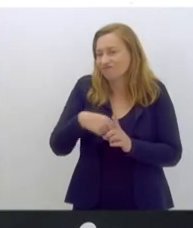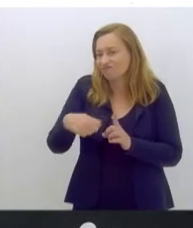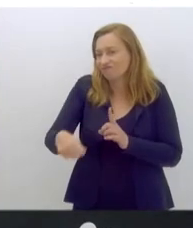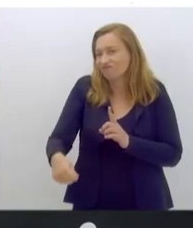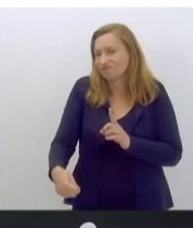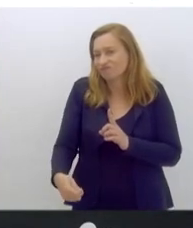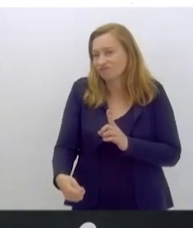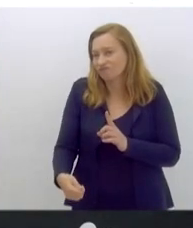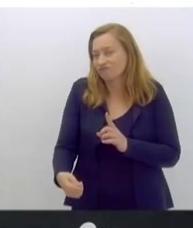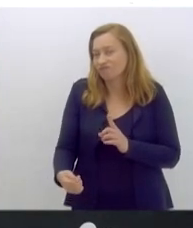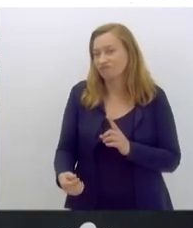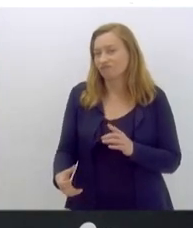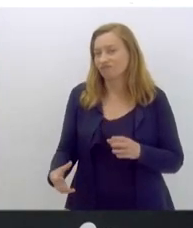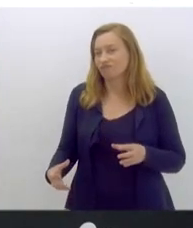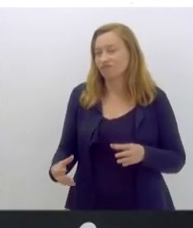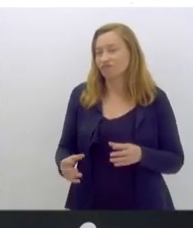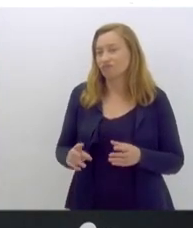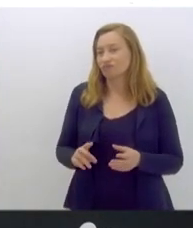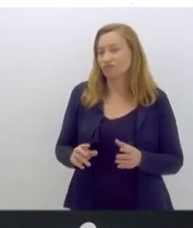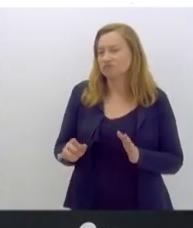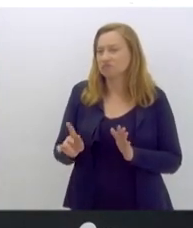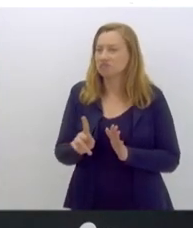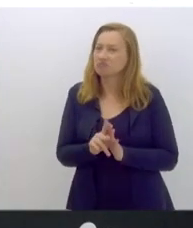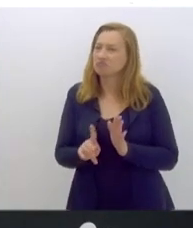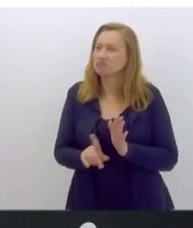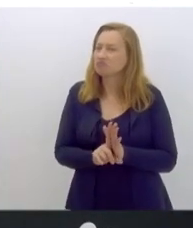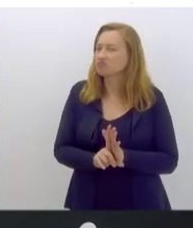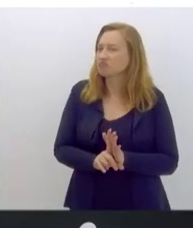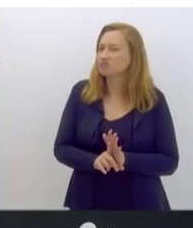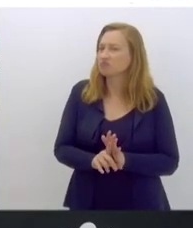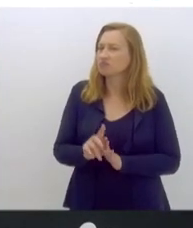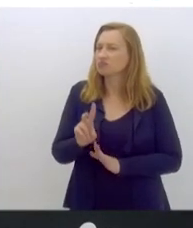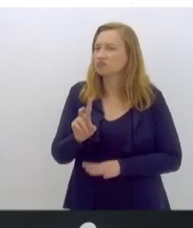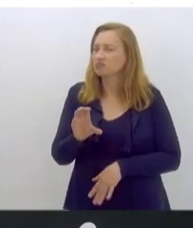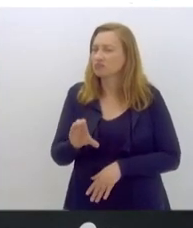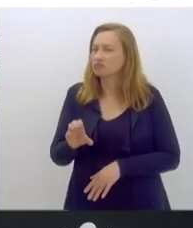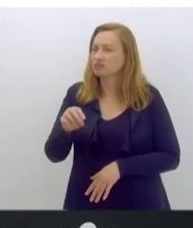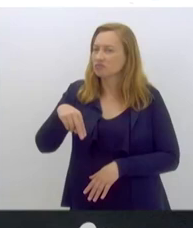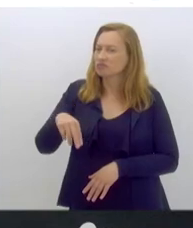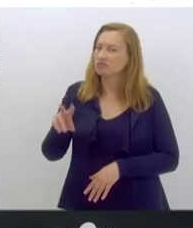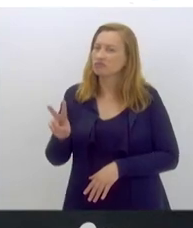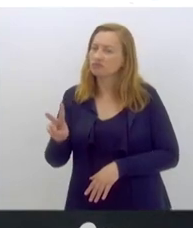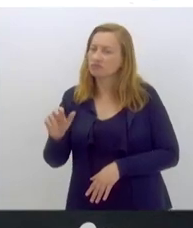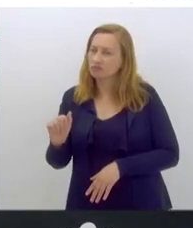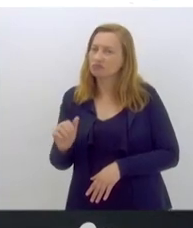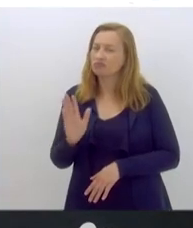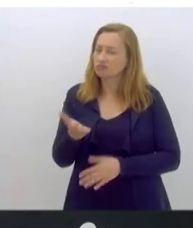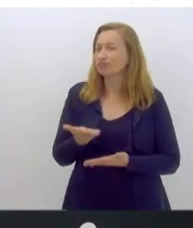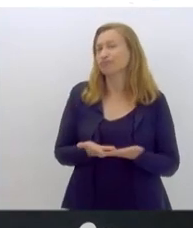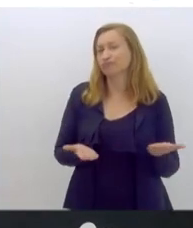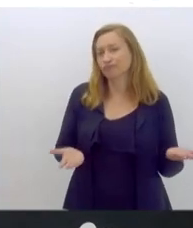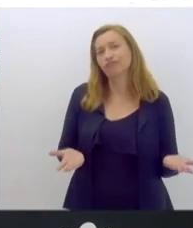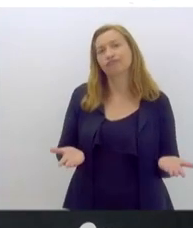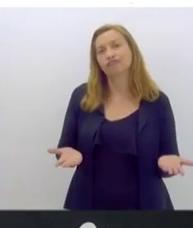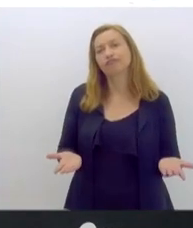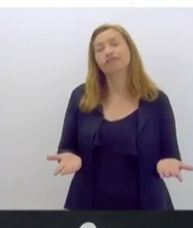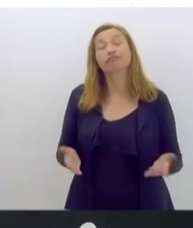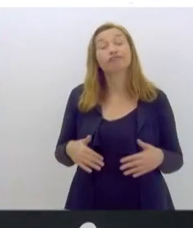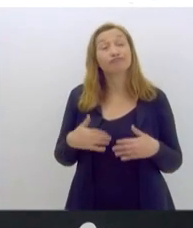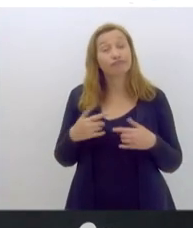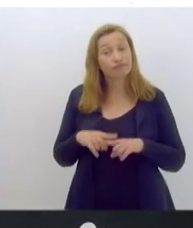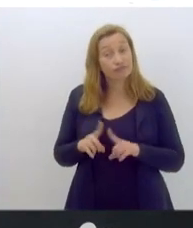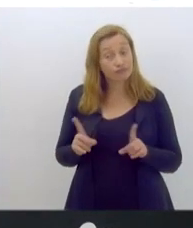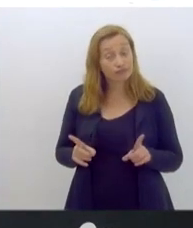dá Contorno a um projeto de lei da cmva mas que a gente já tá perdendo mas